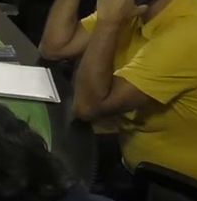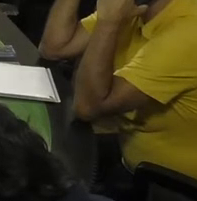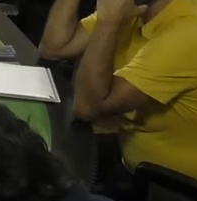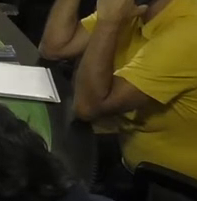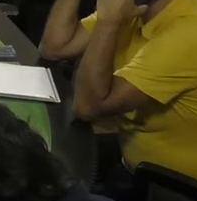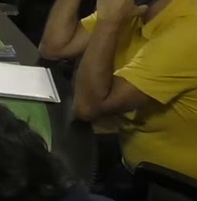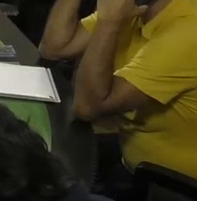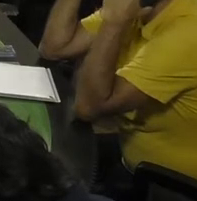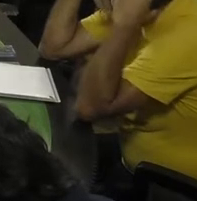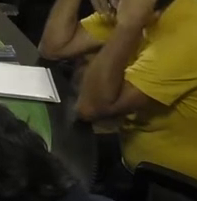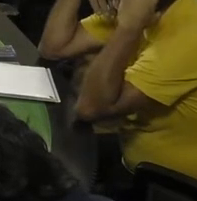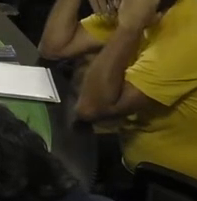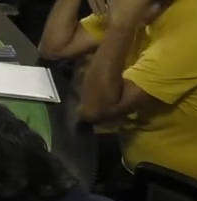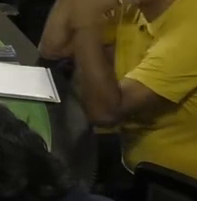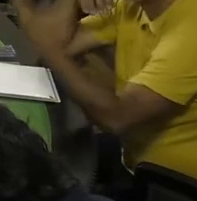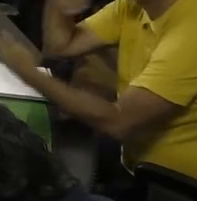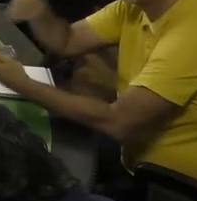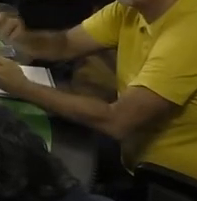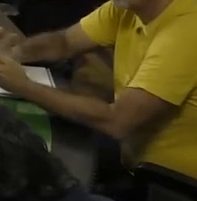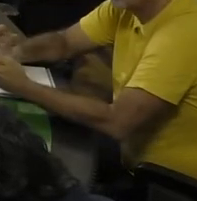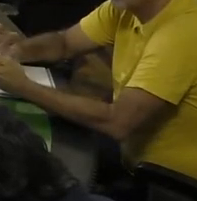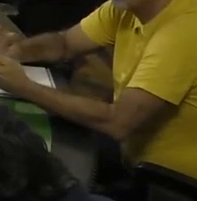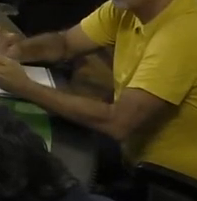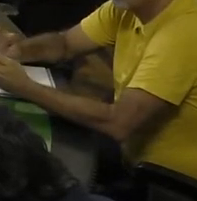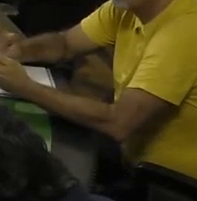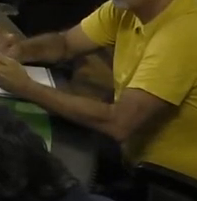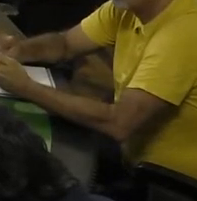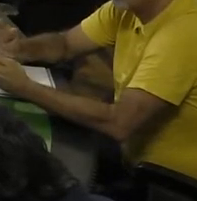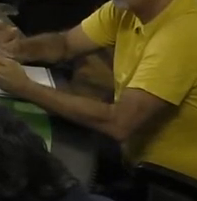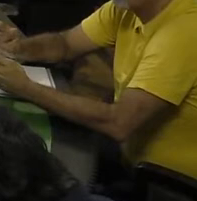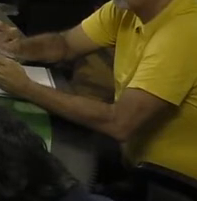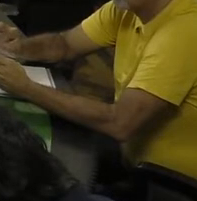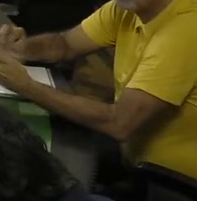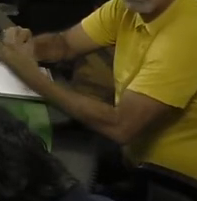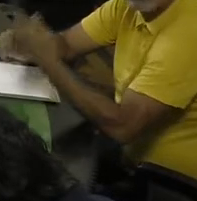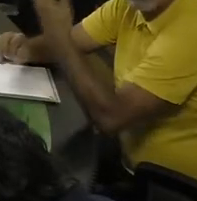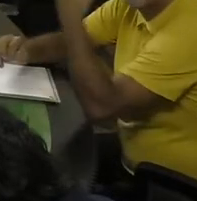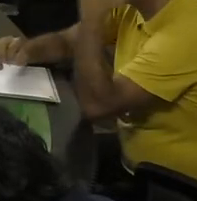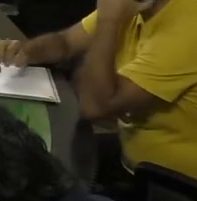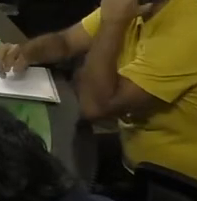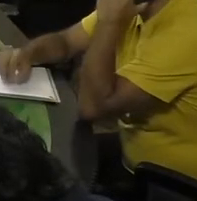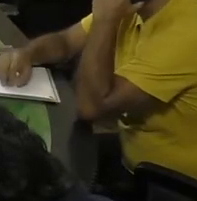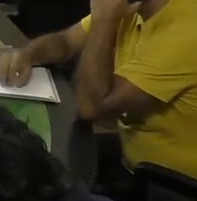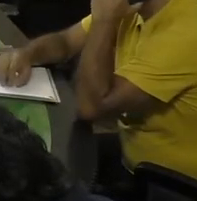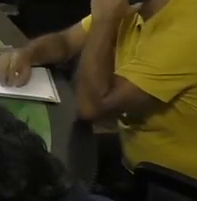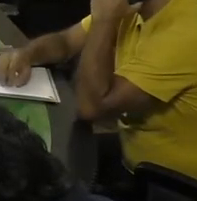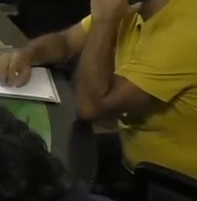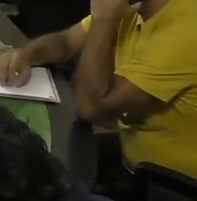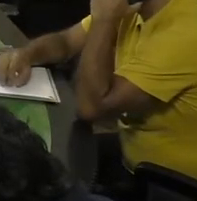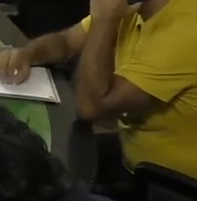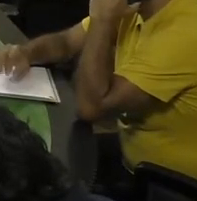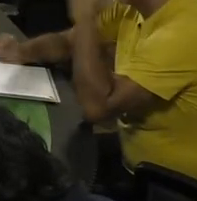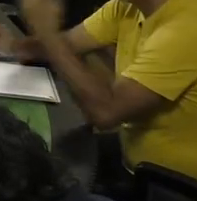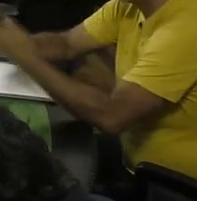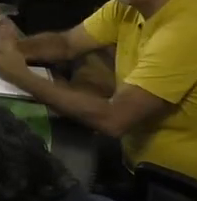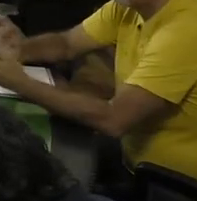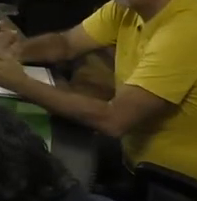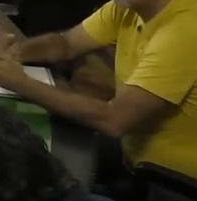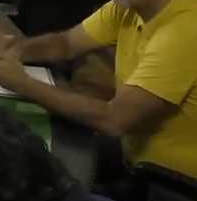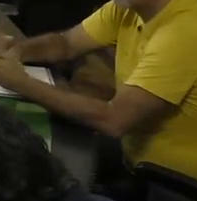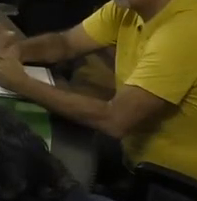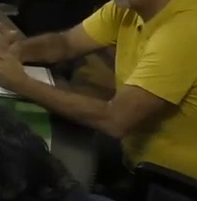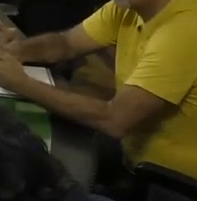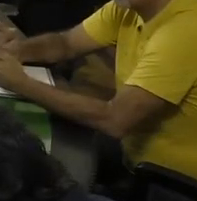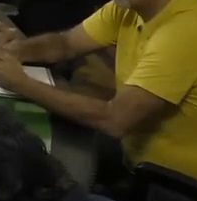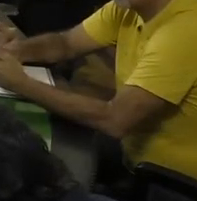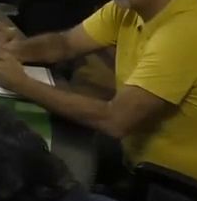Senhor presidente, apenas dar bom dia a todos os servidores da casa, os nobres parlamentares que compõem essa comissão.